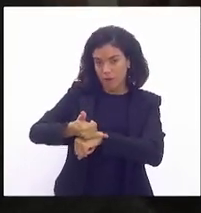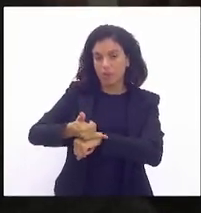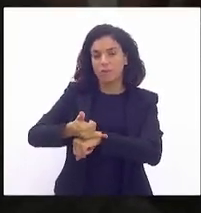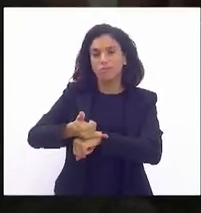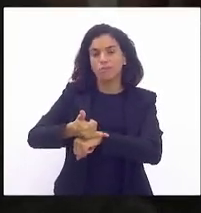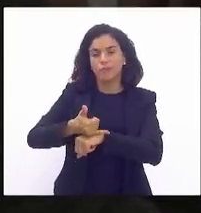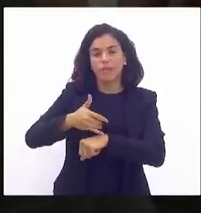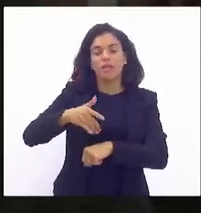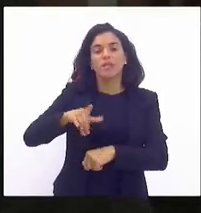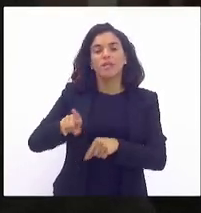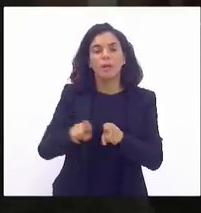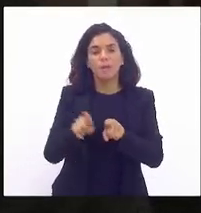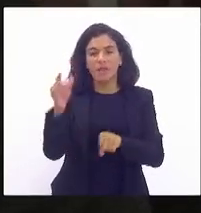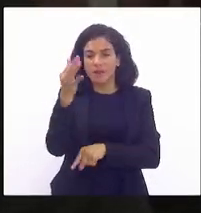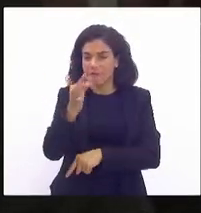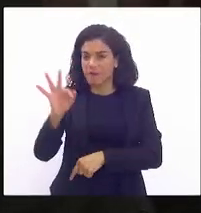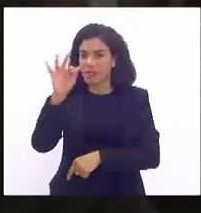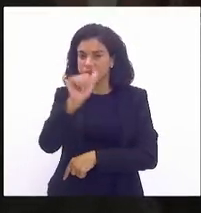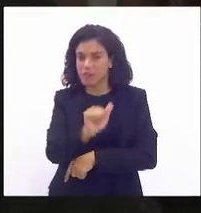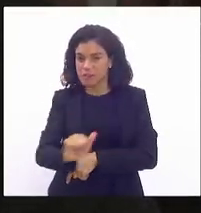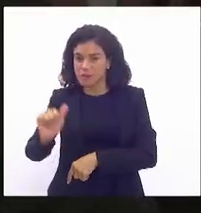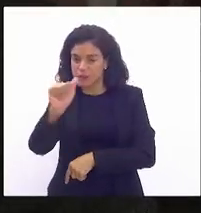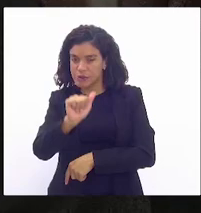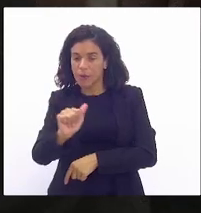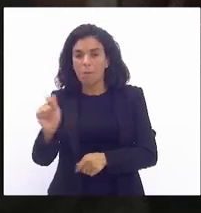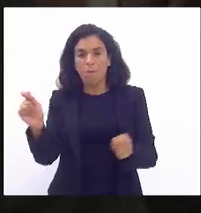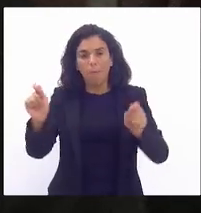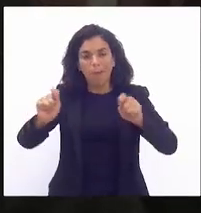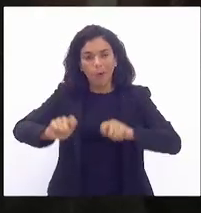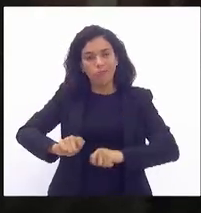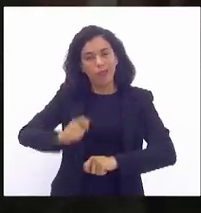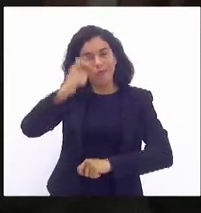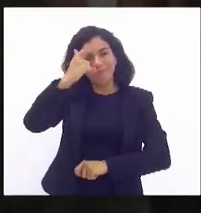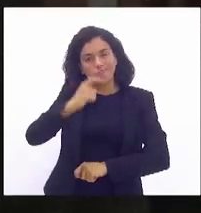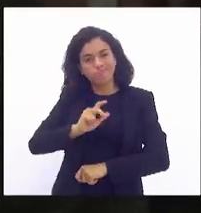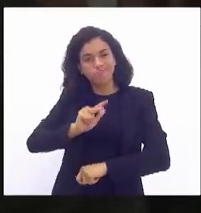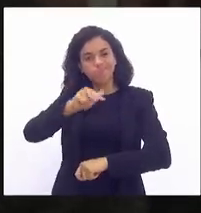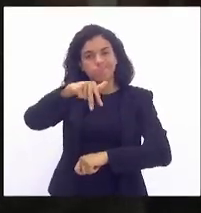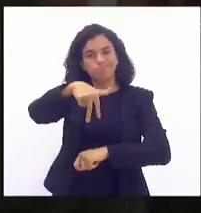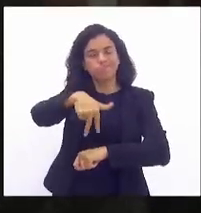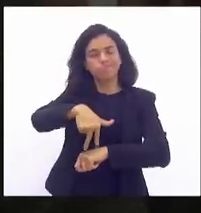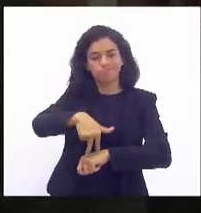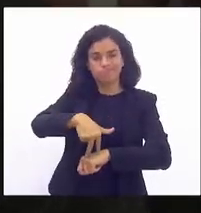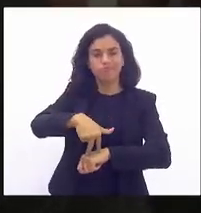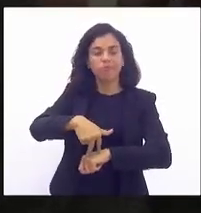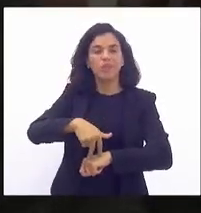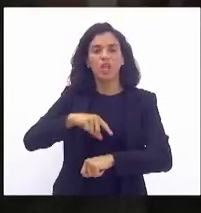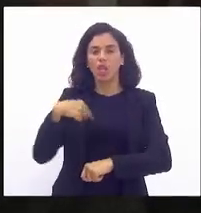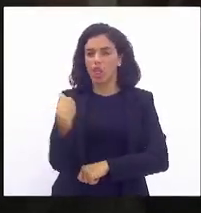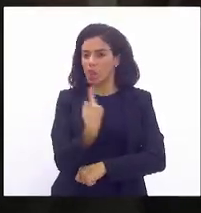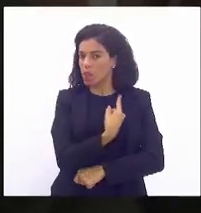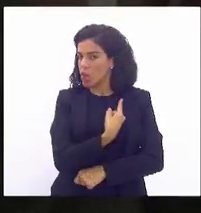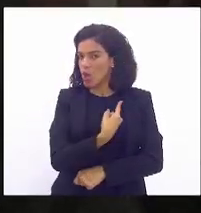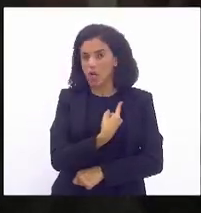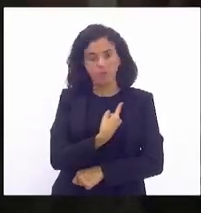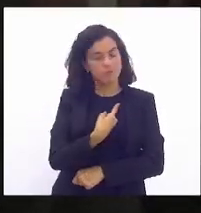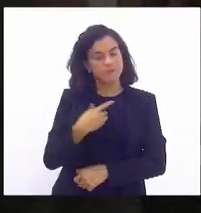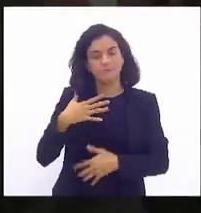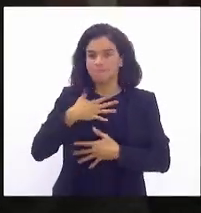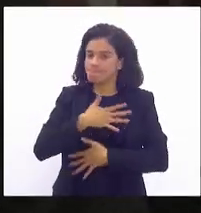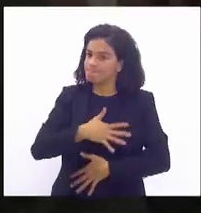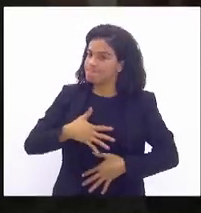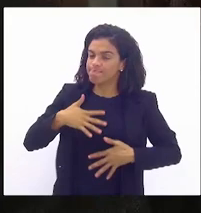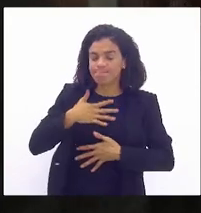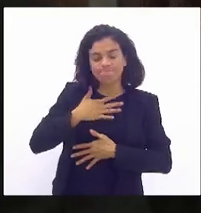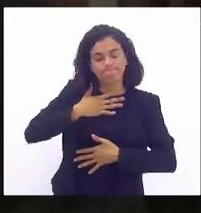meio à Federação das Associações, poder estar aqui dizendo que nós não estamos satisfeitos e